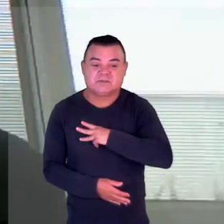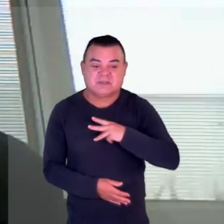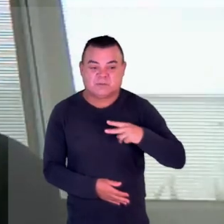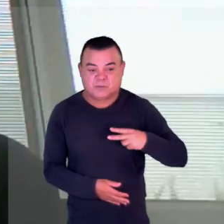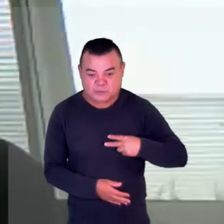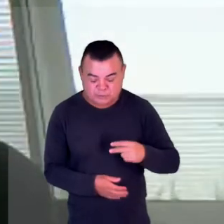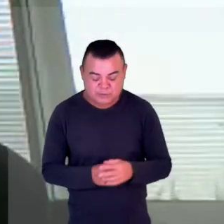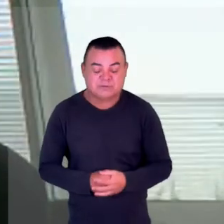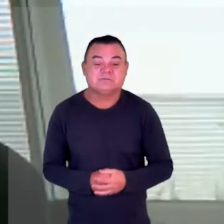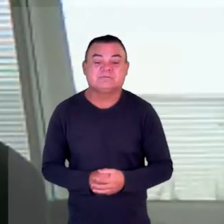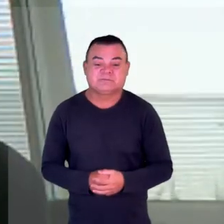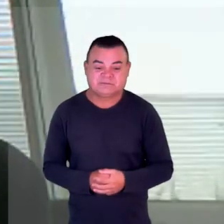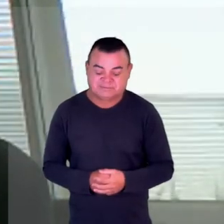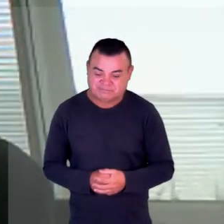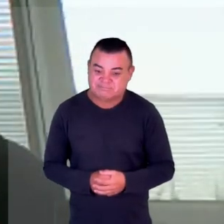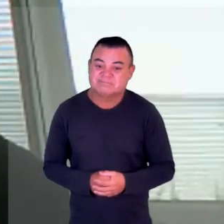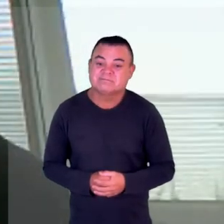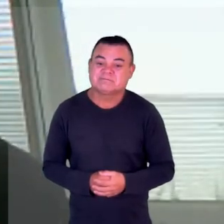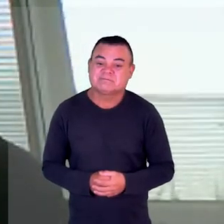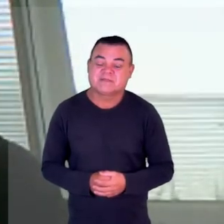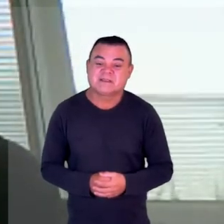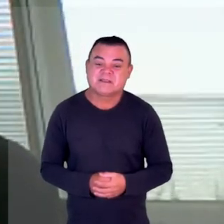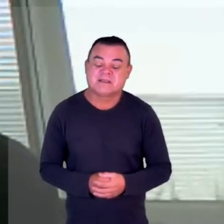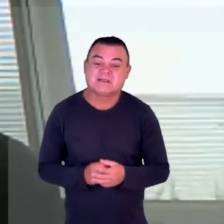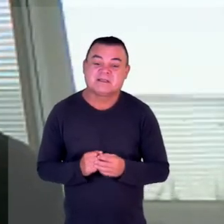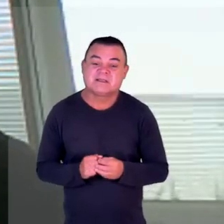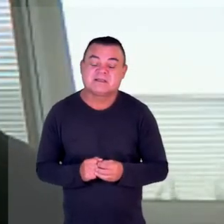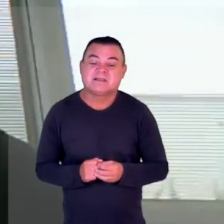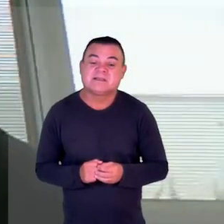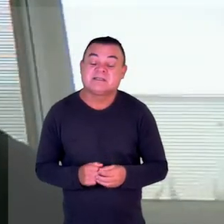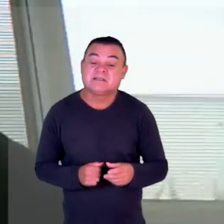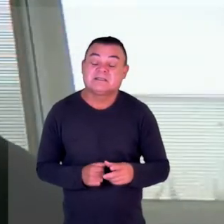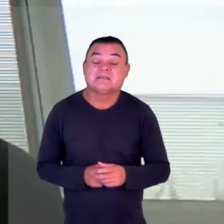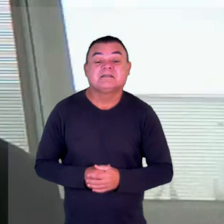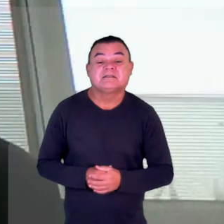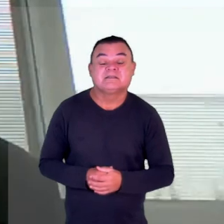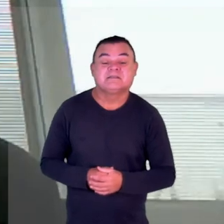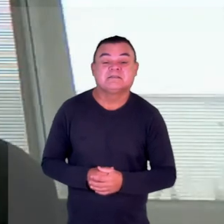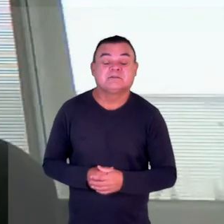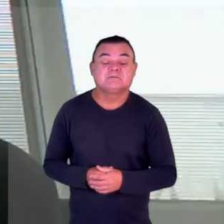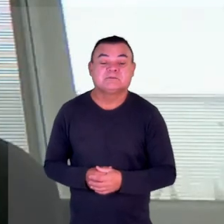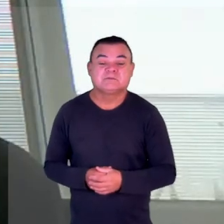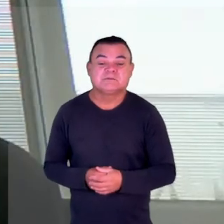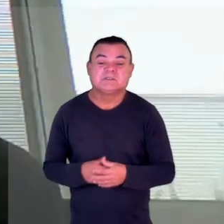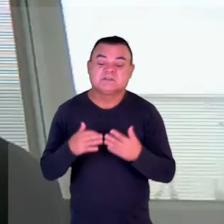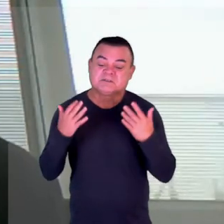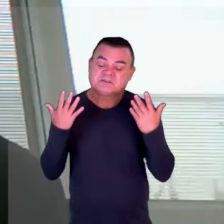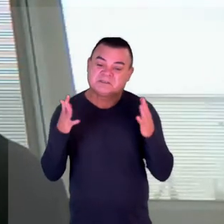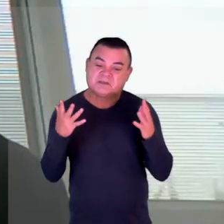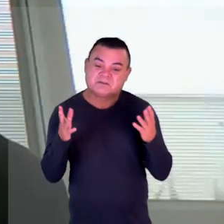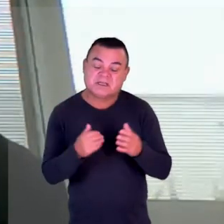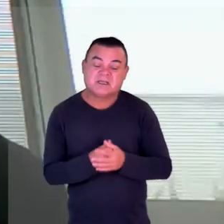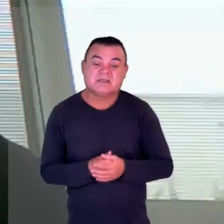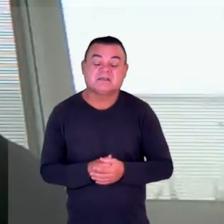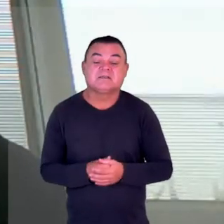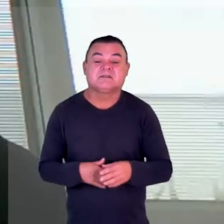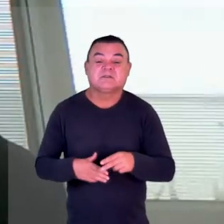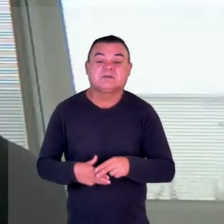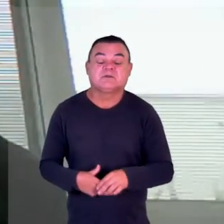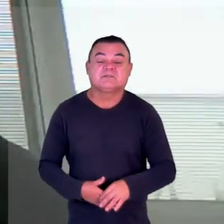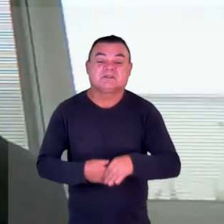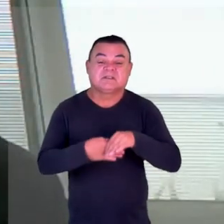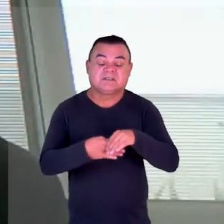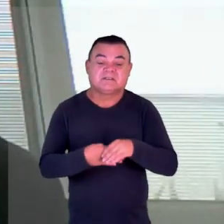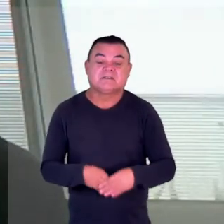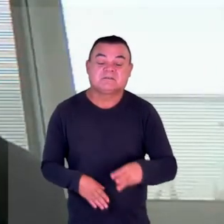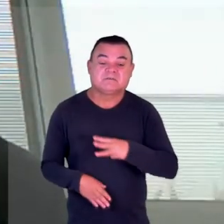eh eu diria iluminados líderes do Ministério Público brasileiro que estão na mesa